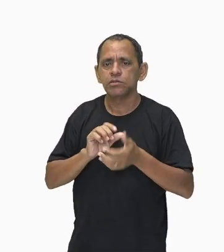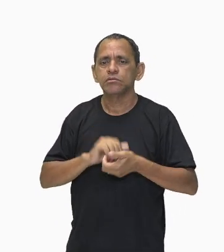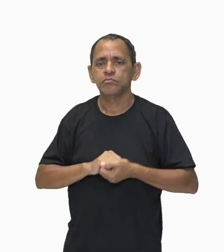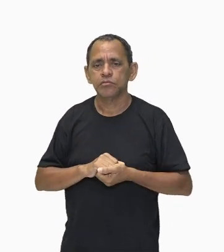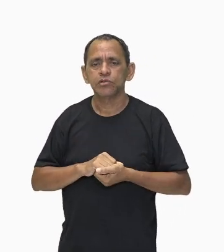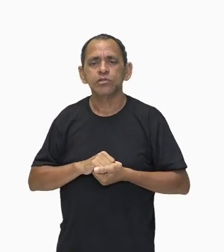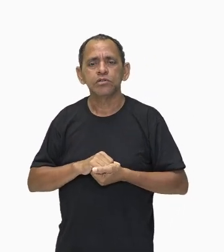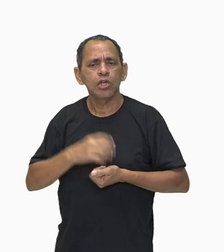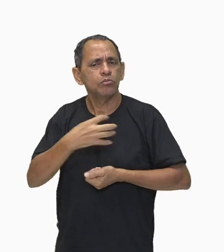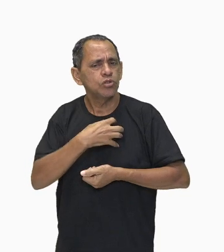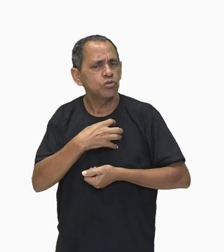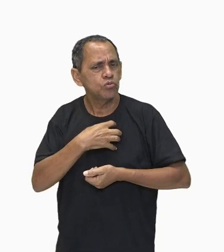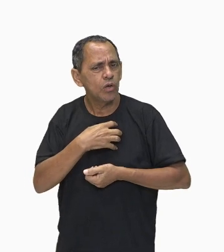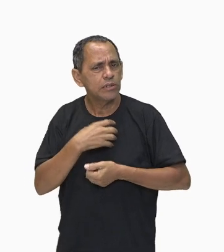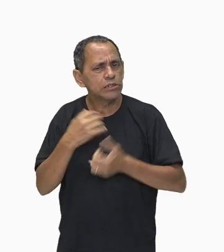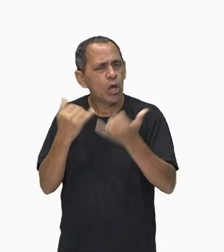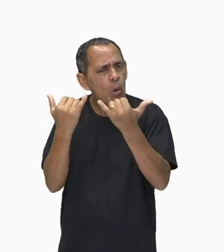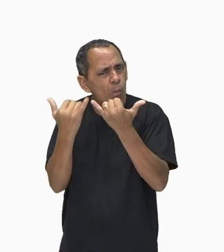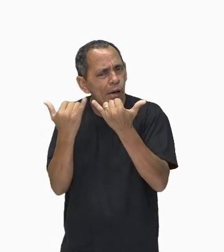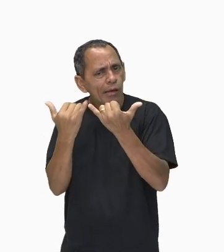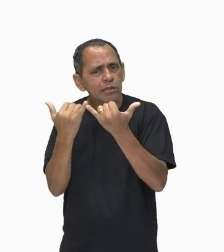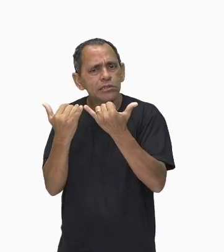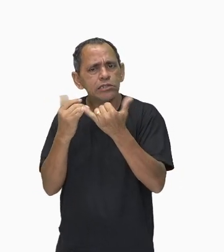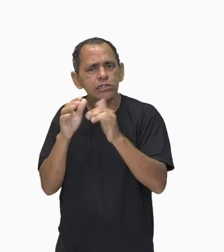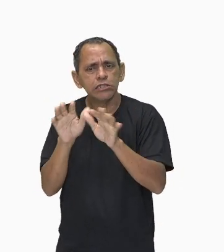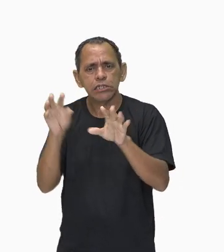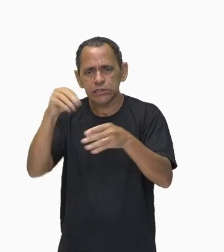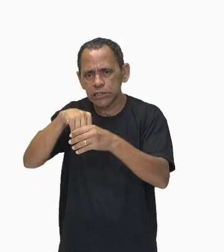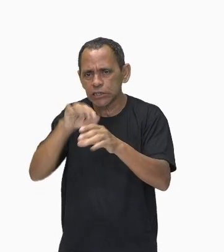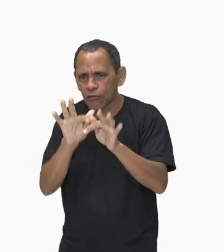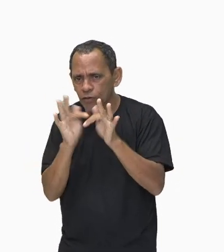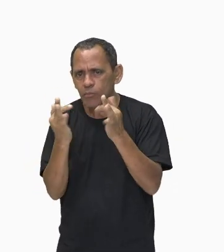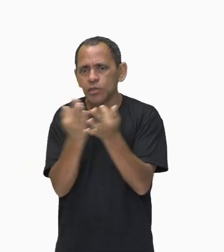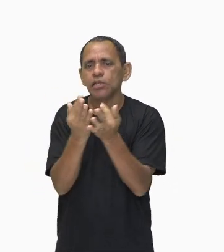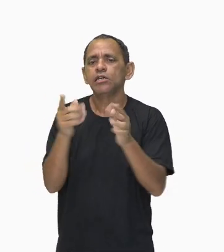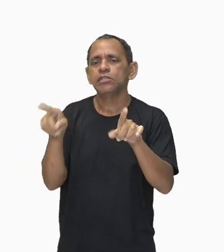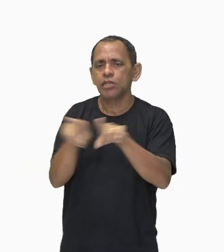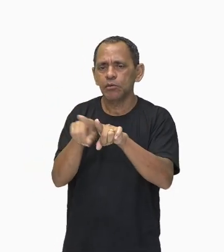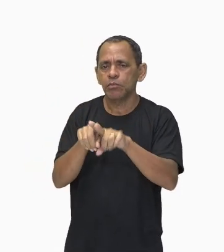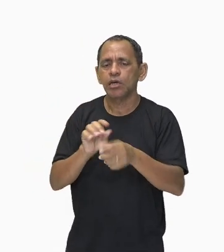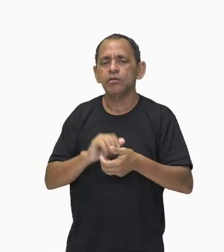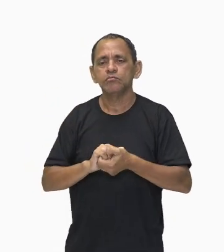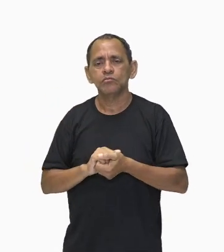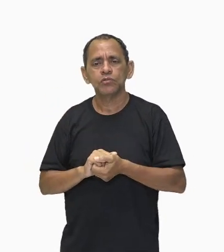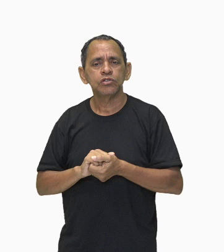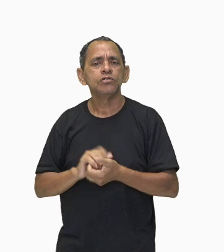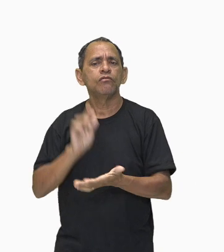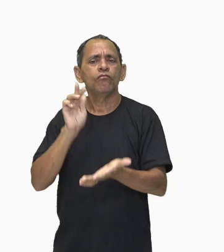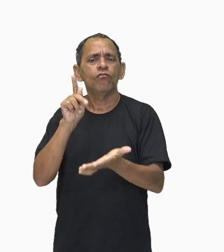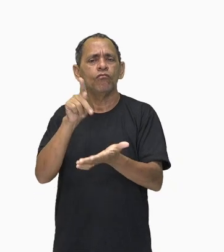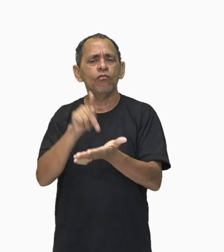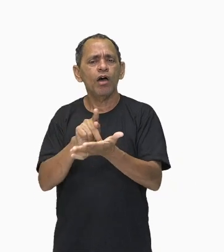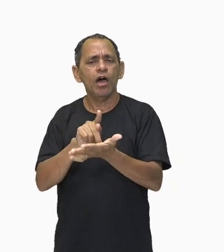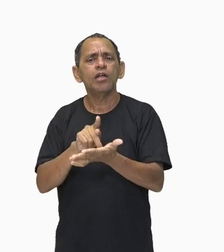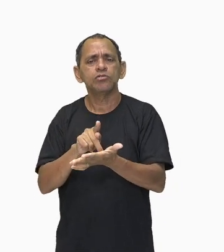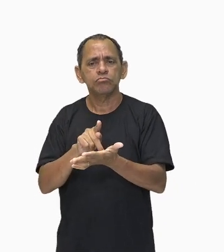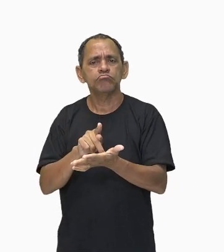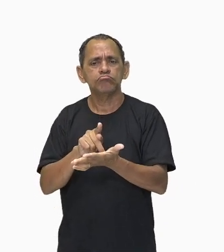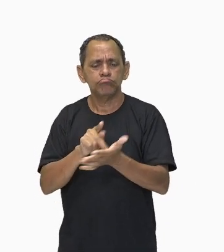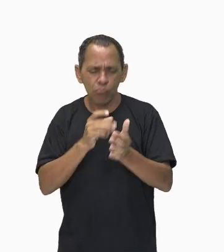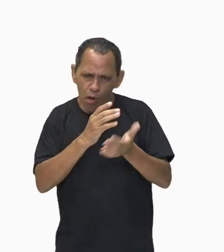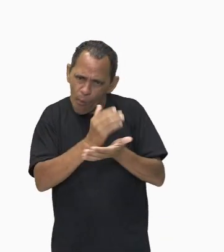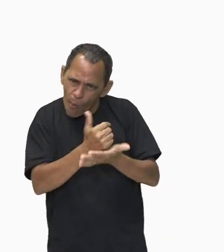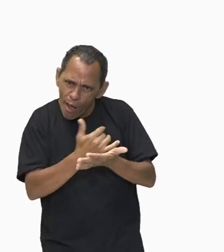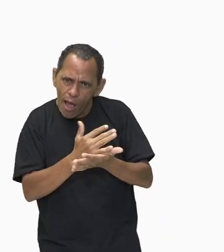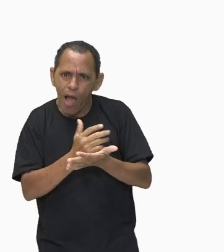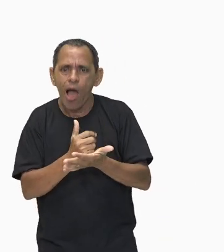assim parecida na sua família. Inclusive, boa parte de doenças relacionadas a fatores genéticos é